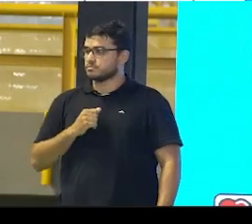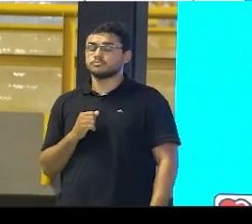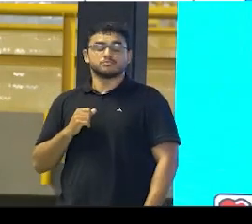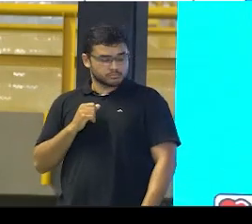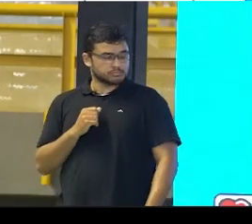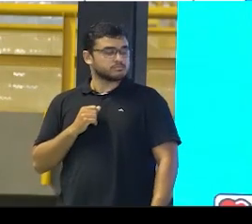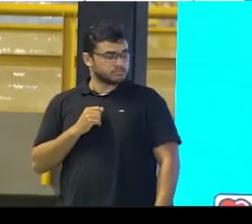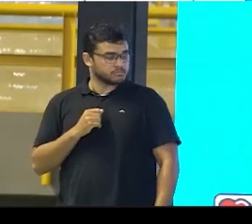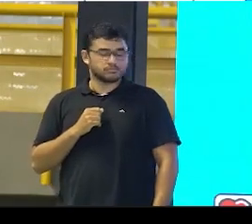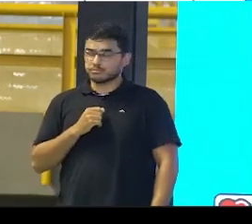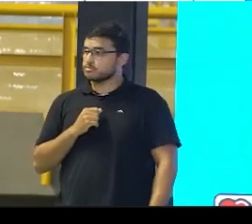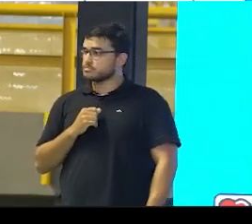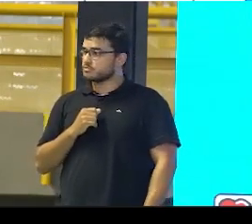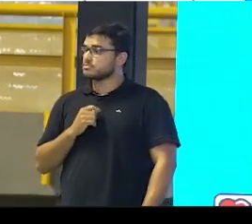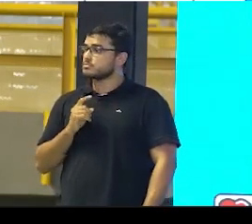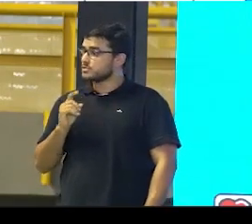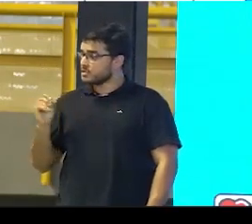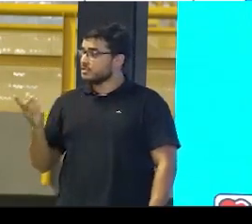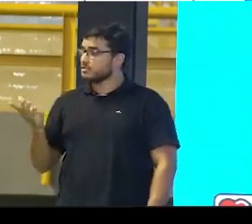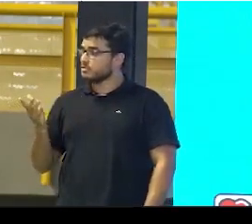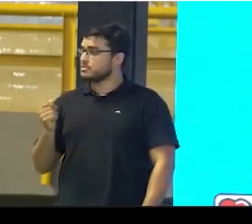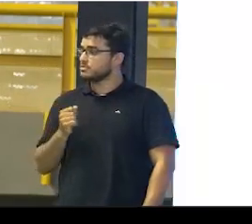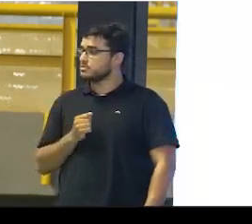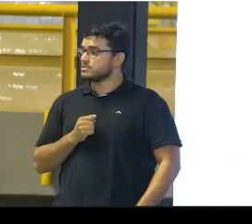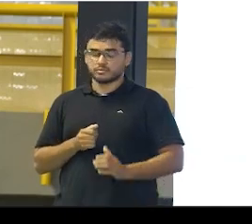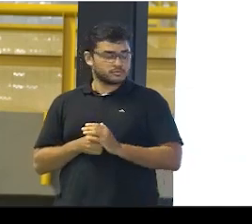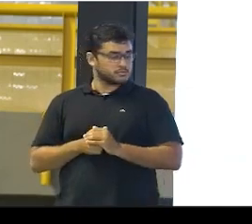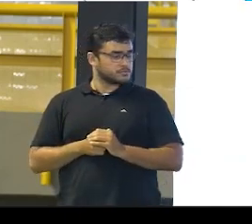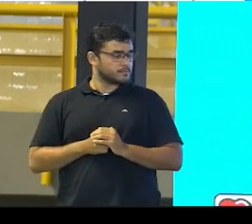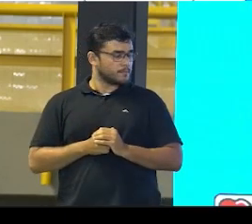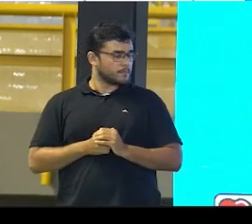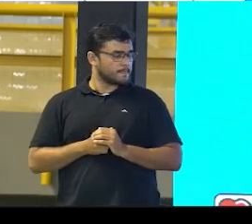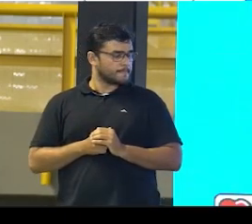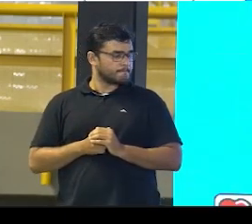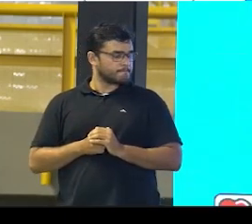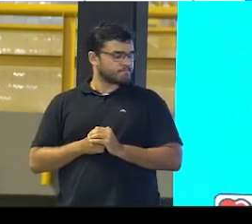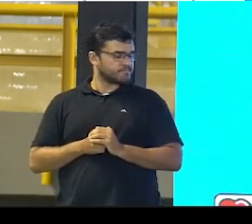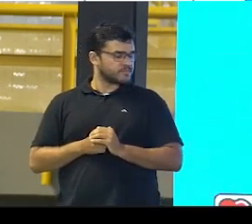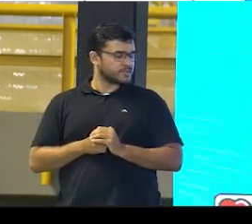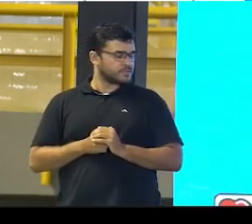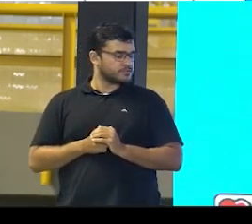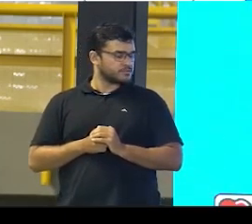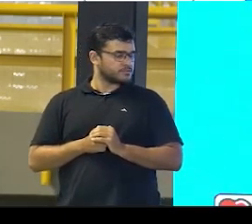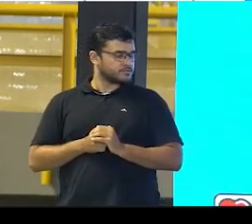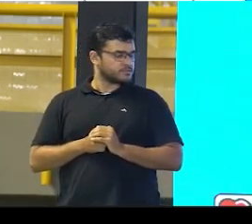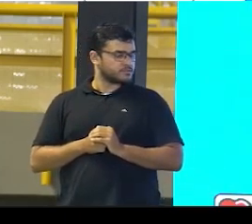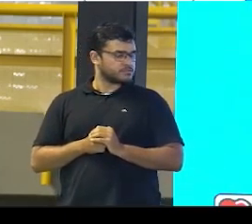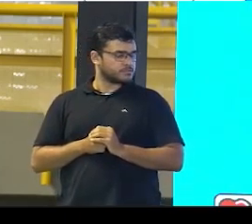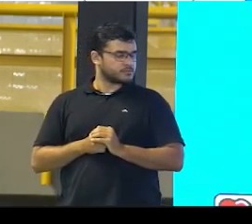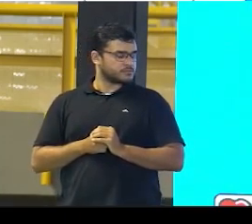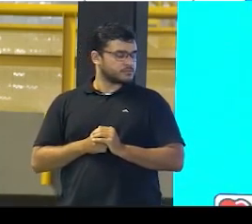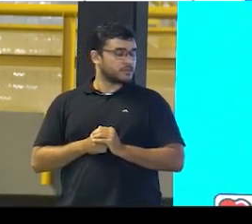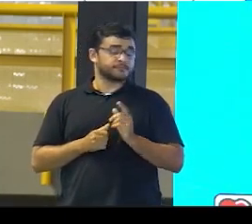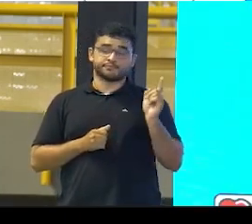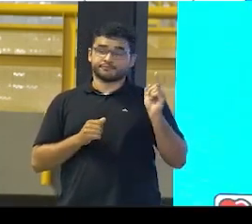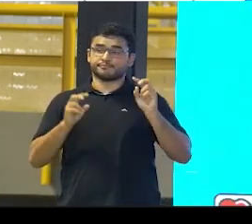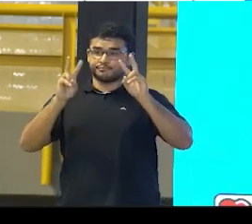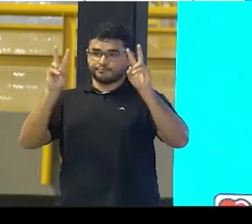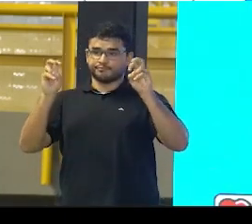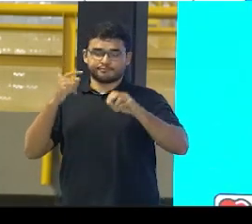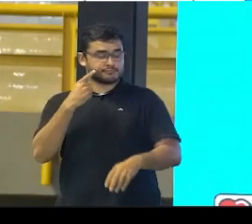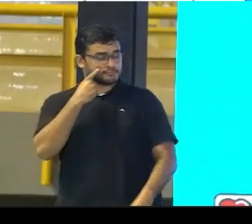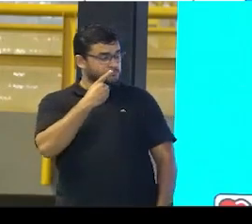não falam inglês? Aí você vai contar o total de pessoas, pegar as que falam inglês, tirar as pessoas que não falam inglês. Se